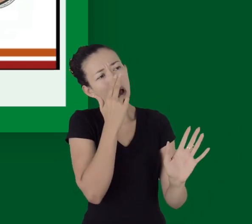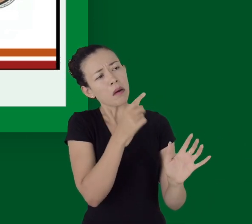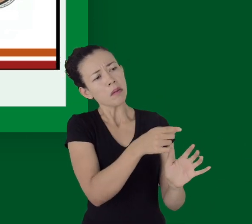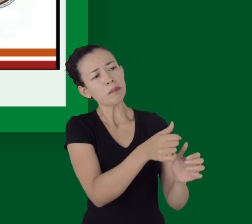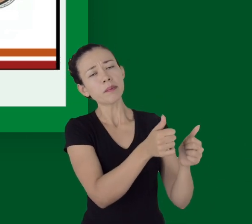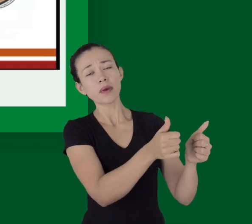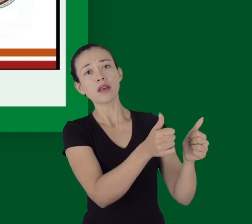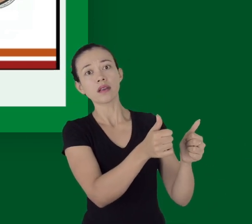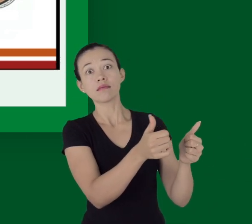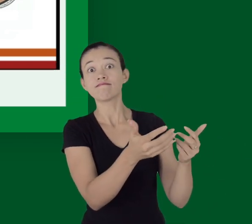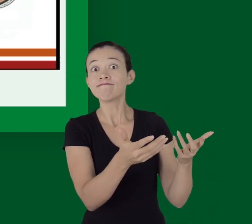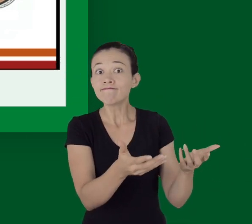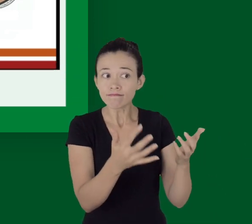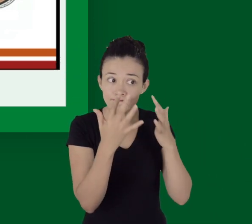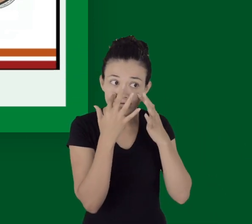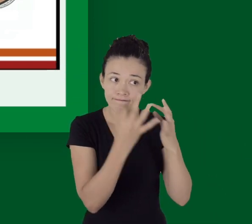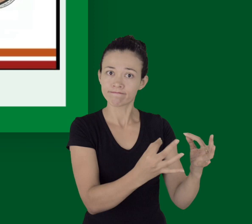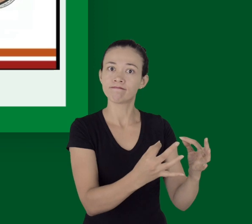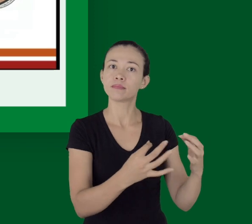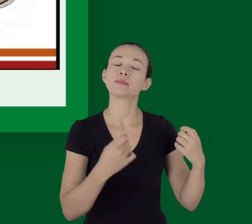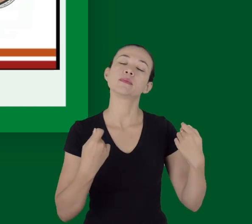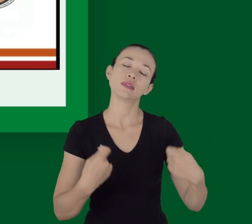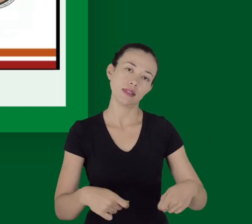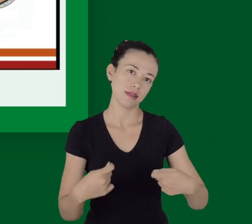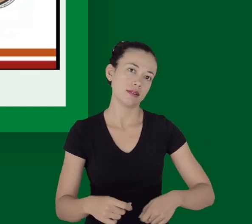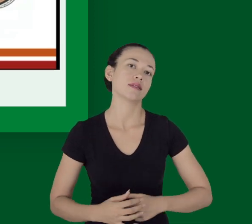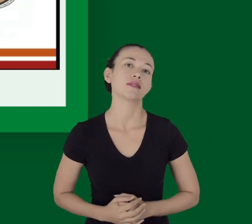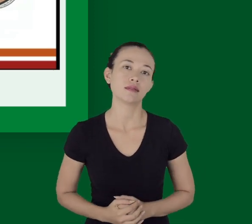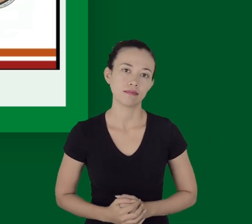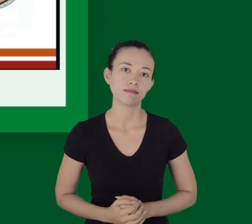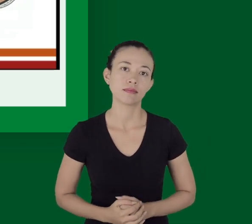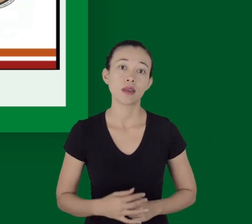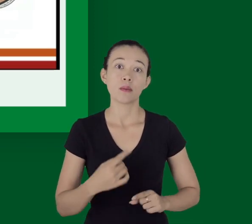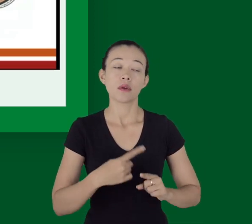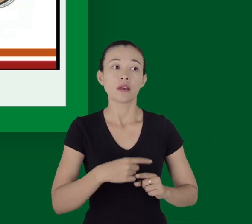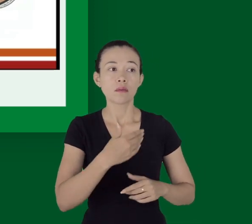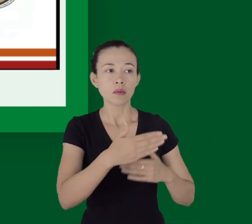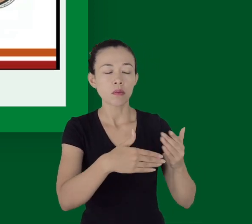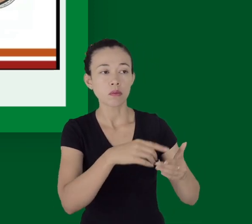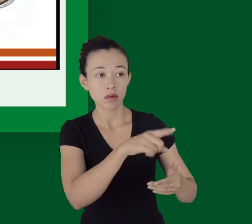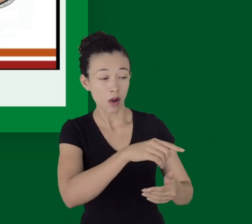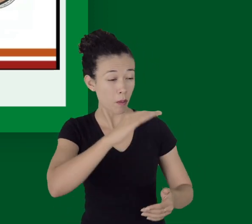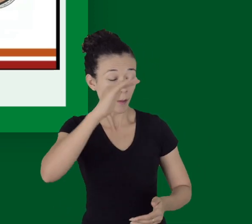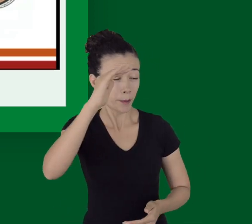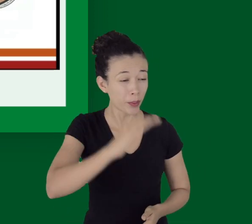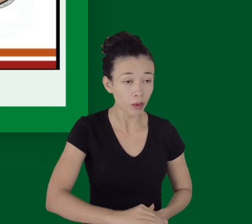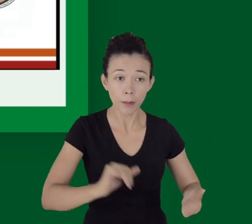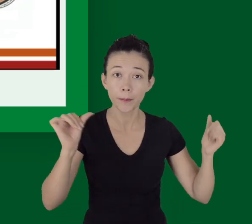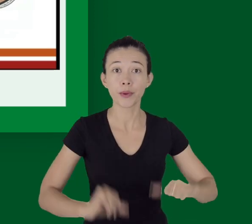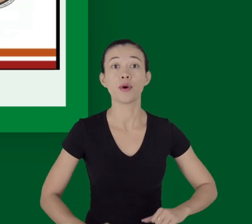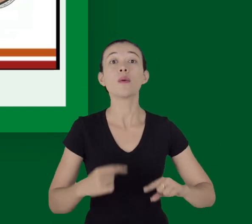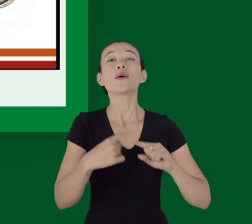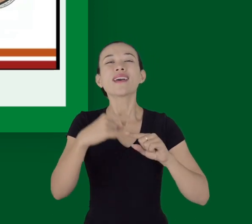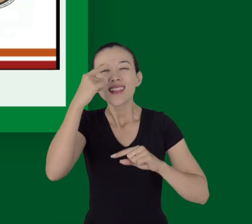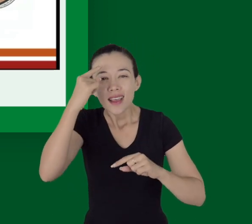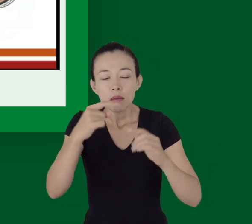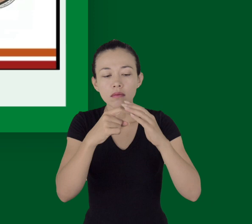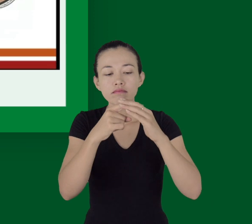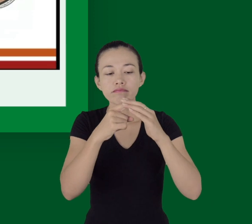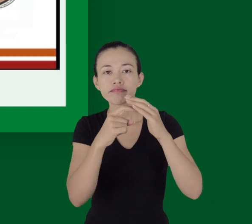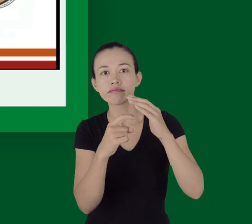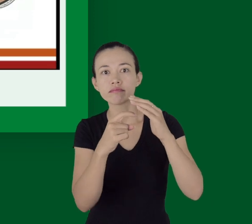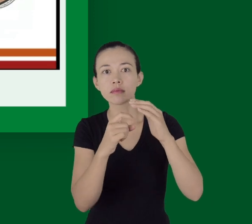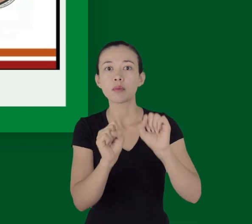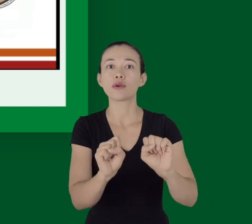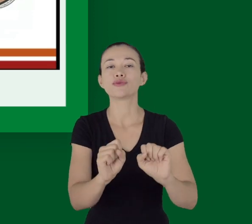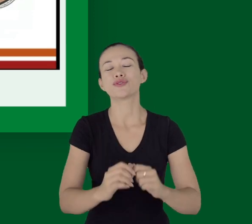ele se apresenta aparentemente bem. Então, tem que se ter atenção para esse paciente, tá? Porque ele rebaixa